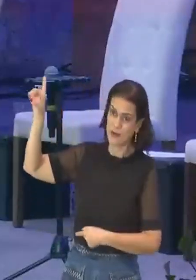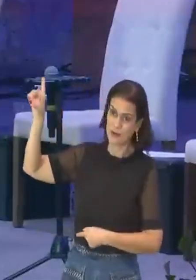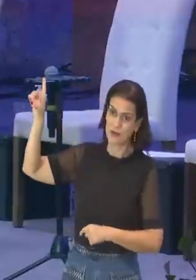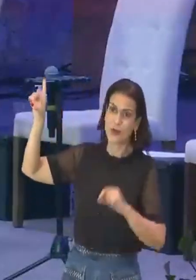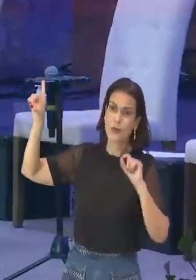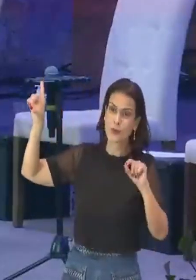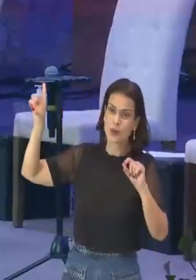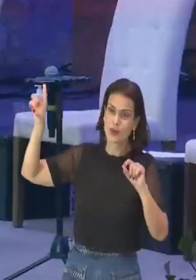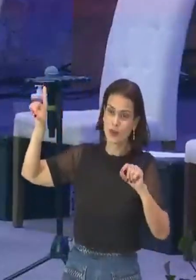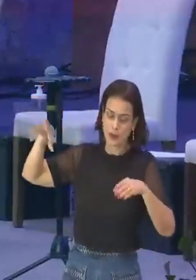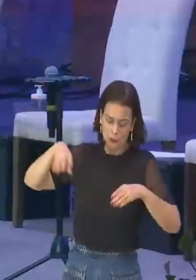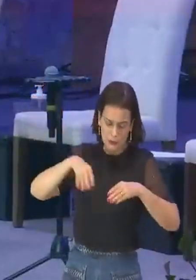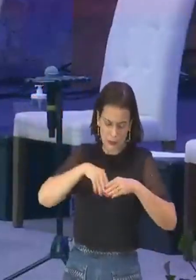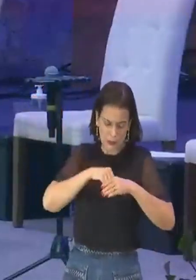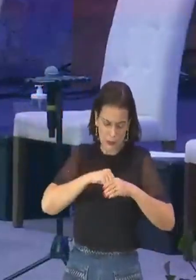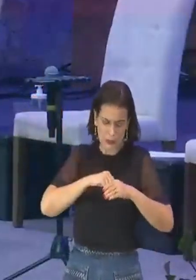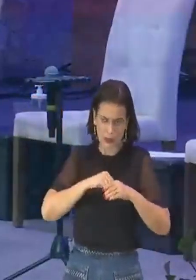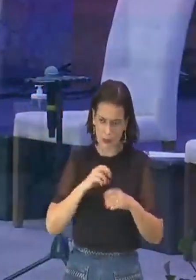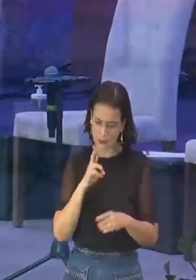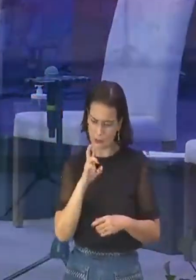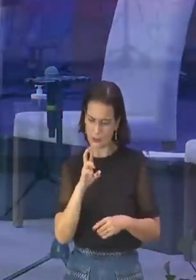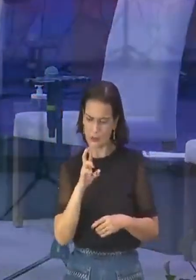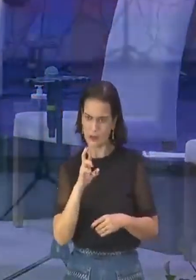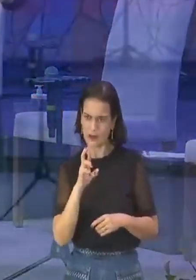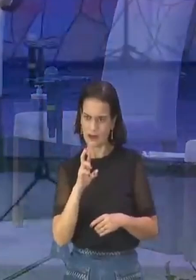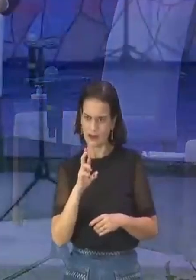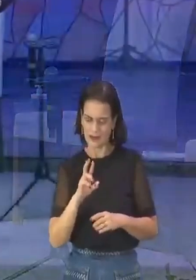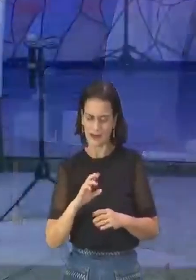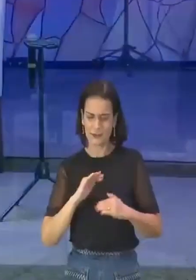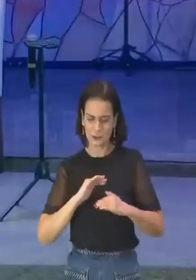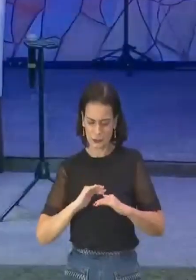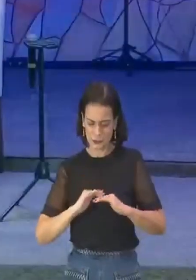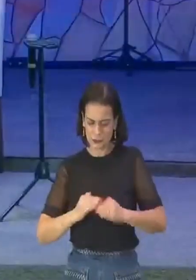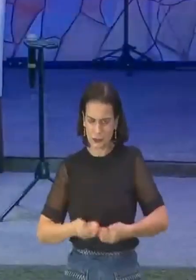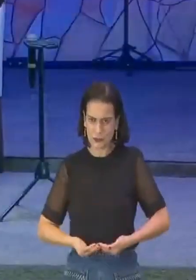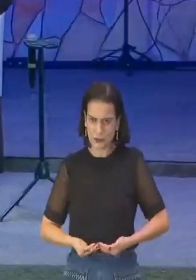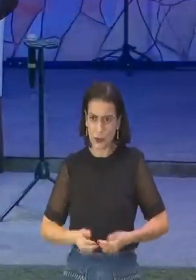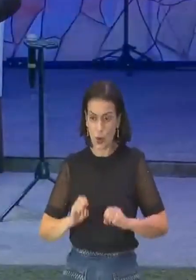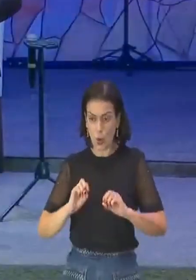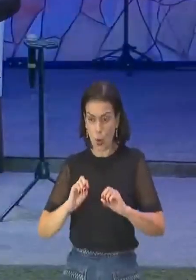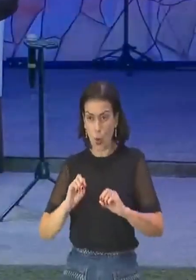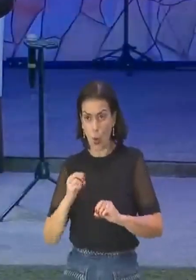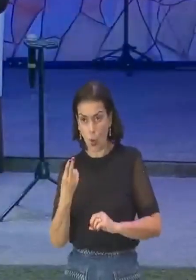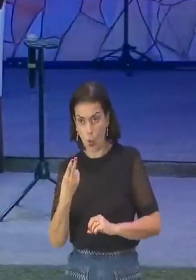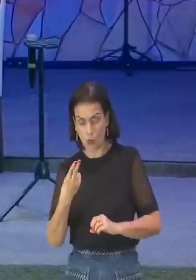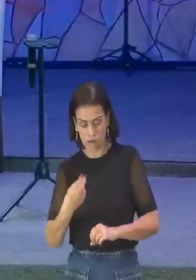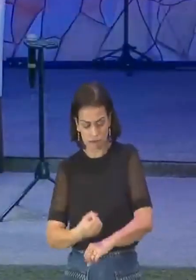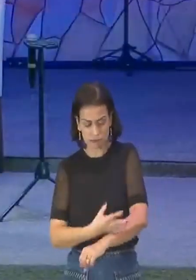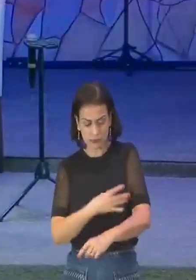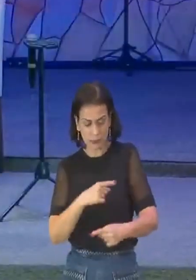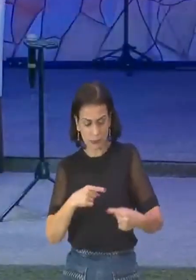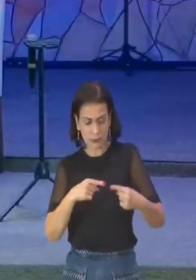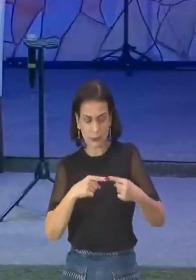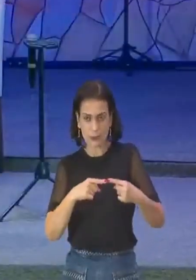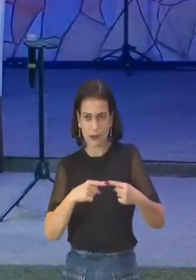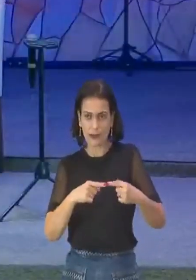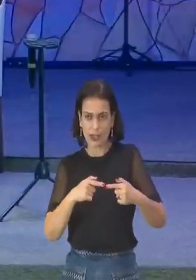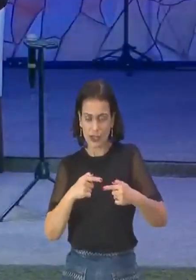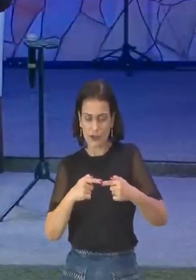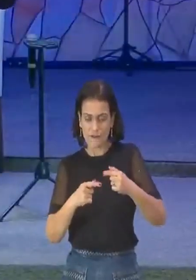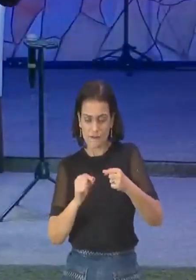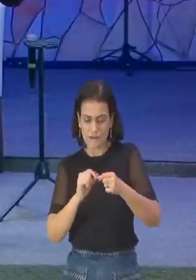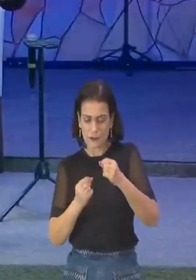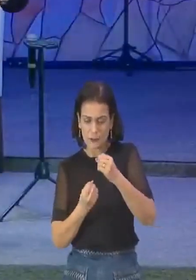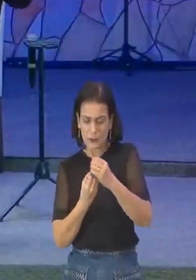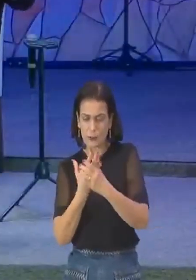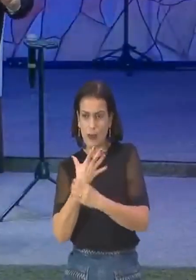que dentro do seu ventre, seja físico, seja emocional, está gerando um filho